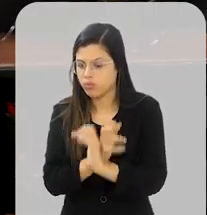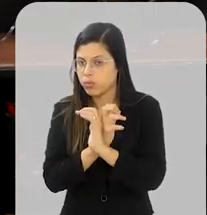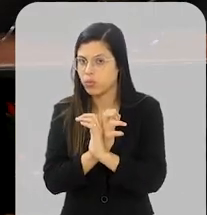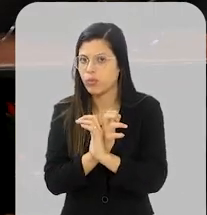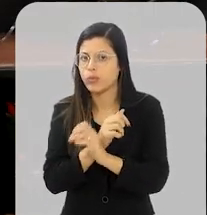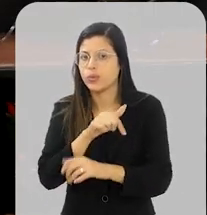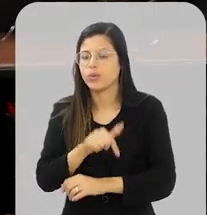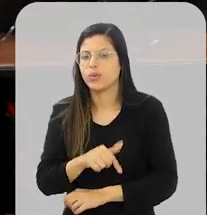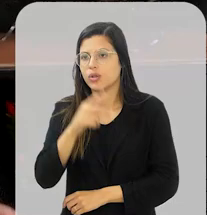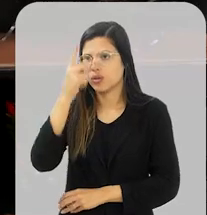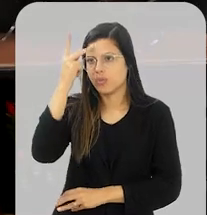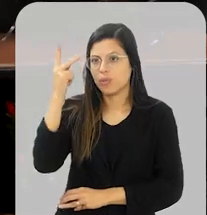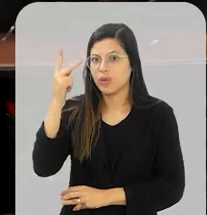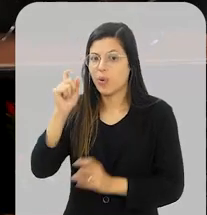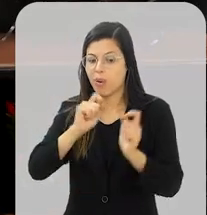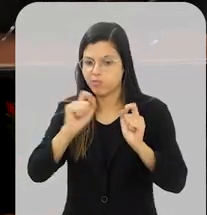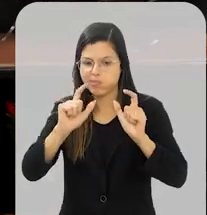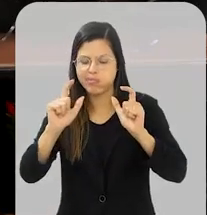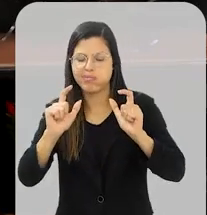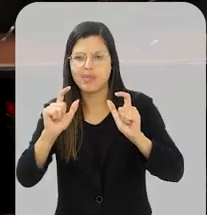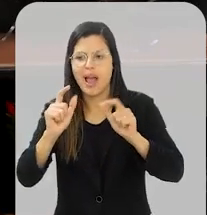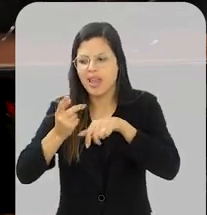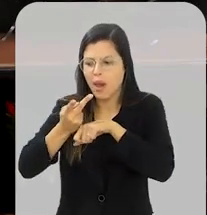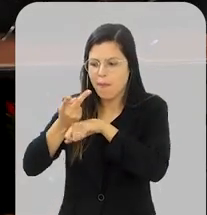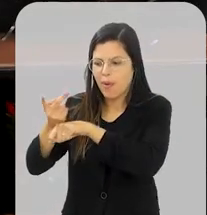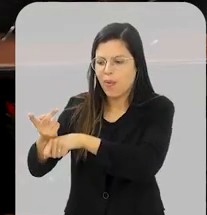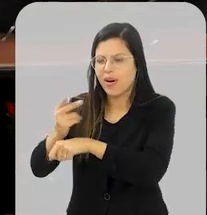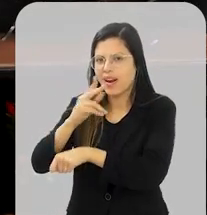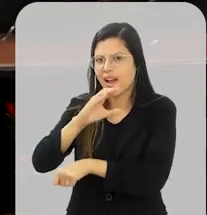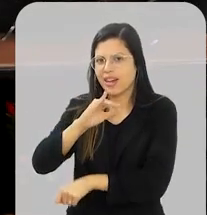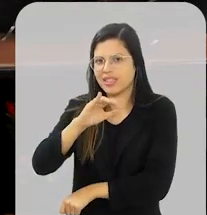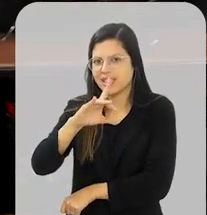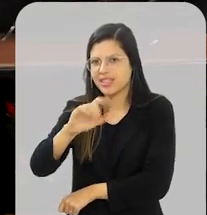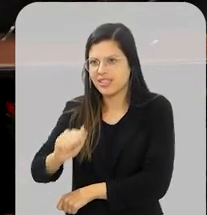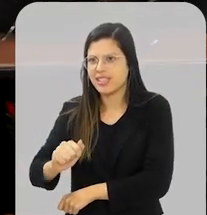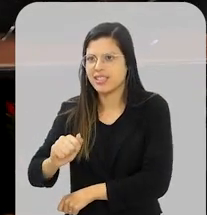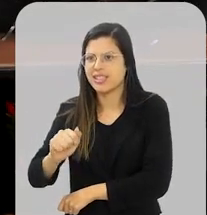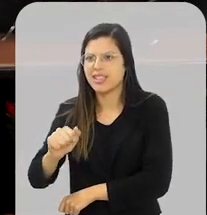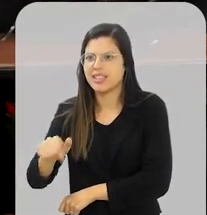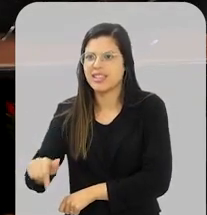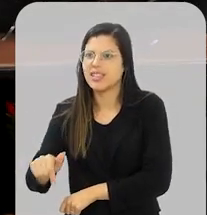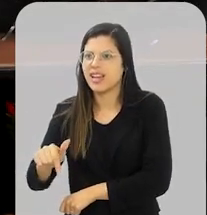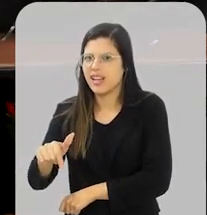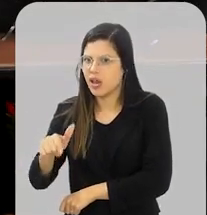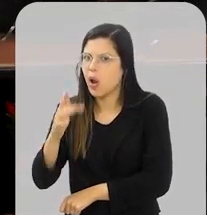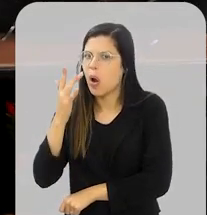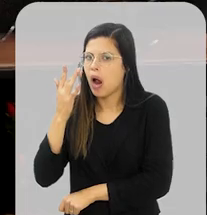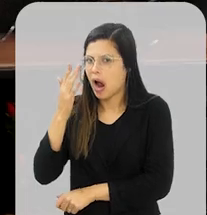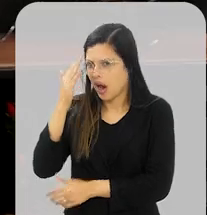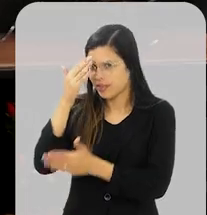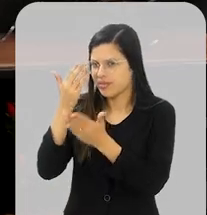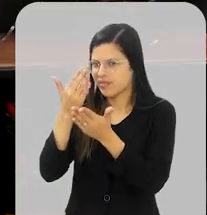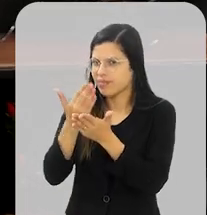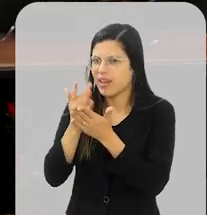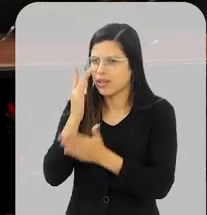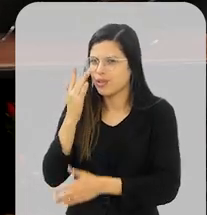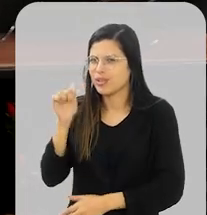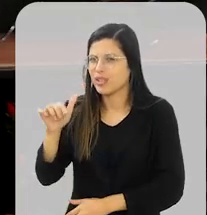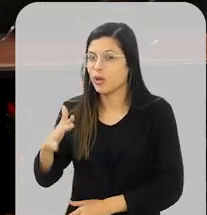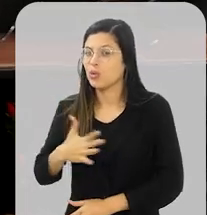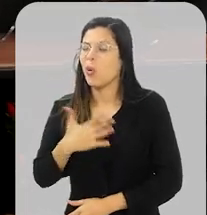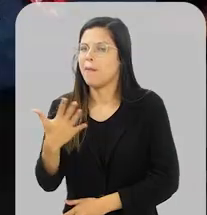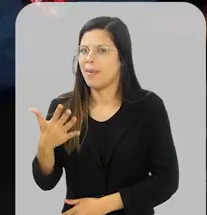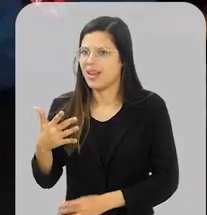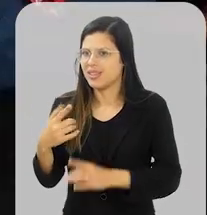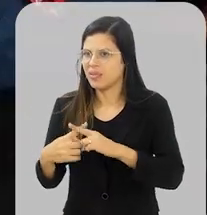E todos saíam de lá muito espantados e eu via que saía de lá para a Cida. E procurando. Eu acho que você foi pega de surpresa, que não tinha nada